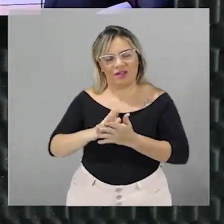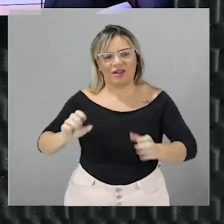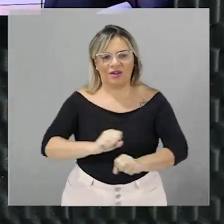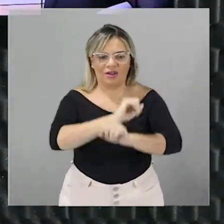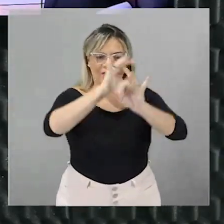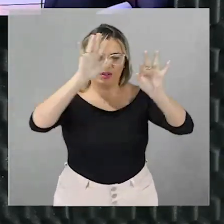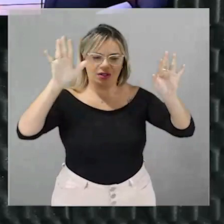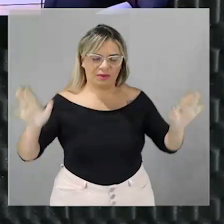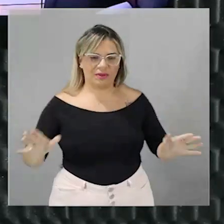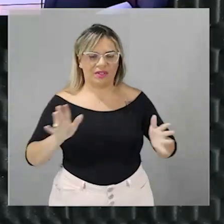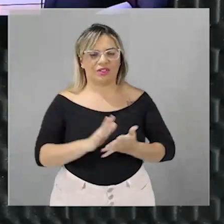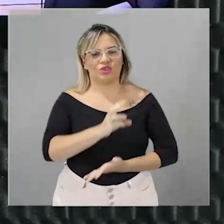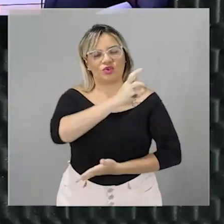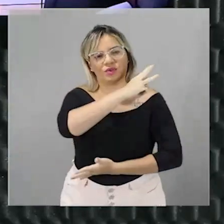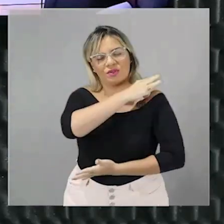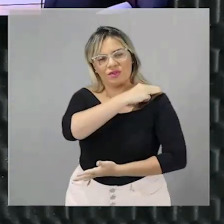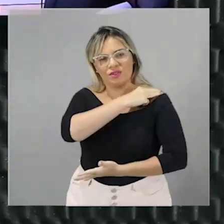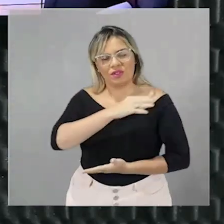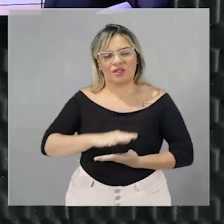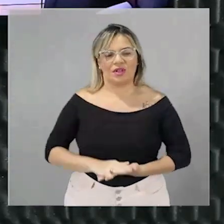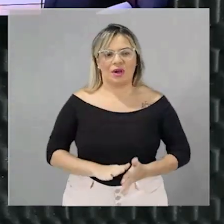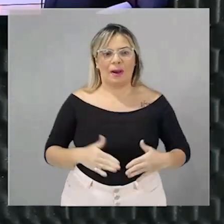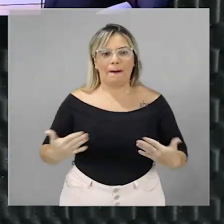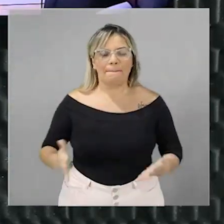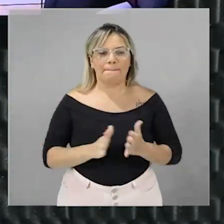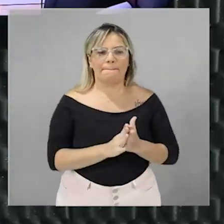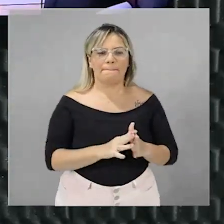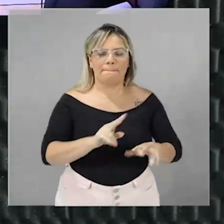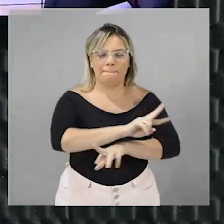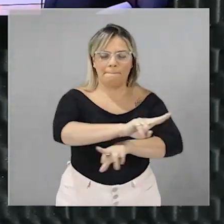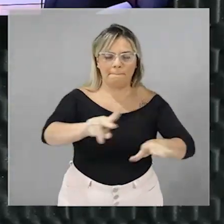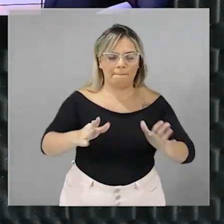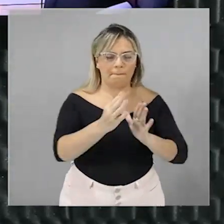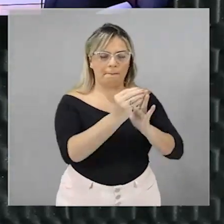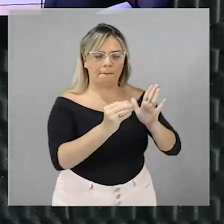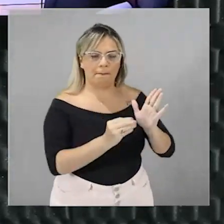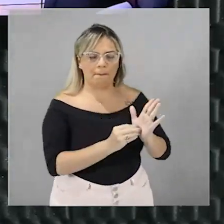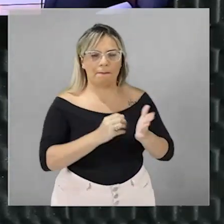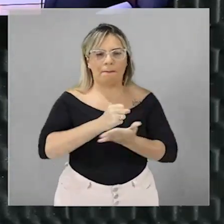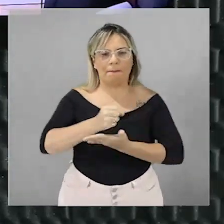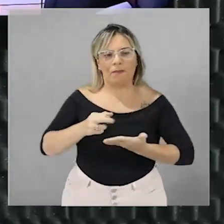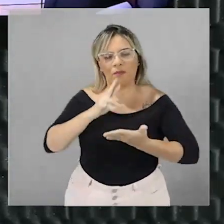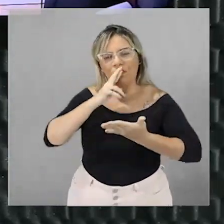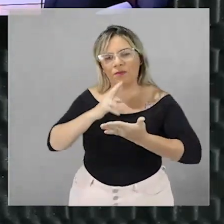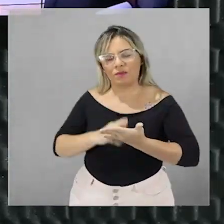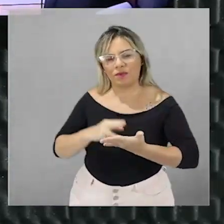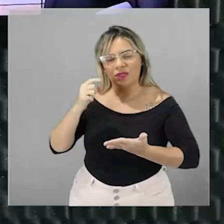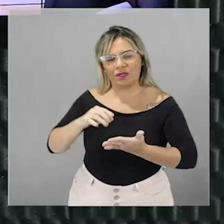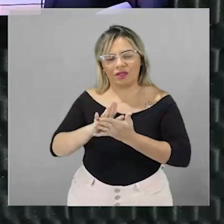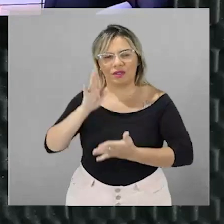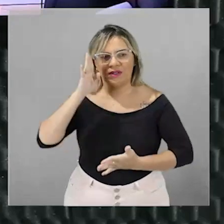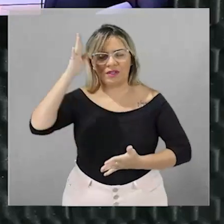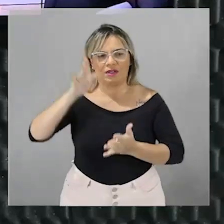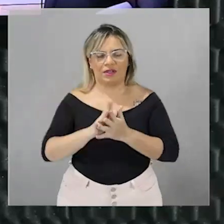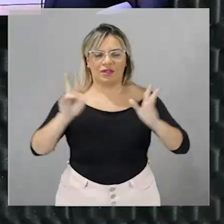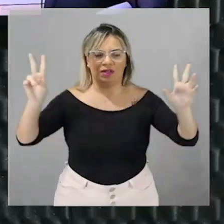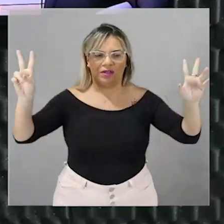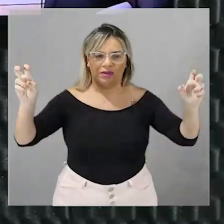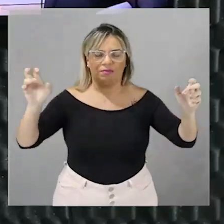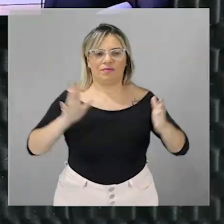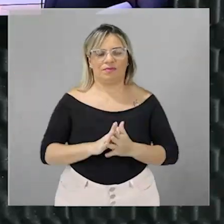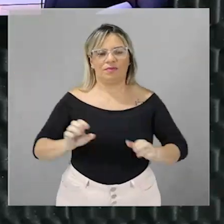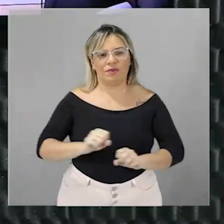Ensino Nacional do Ensino Médio. Uma série de aulas, galera, está baseada em muita resolução de questões, tá? Com as principais temáticas e,